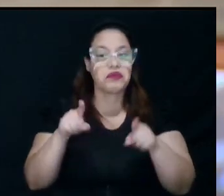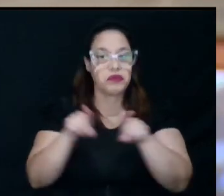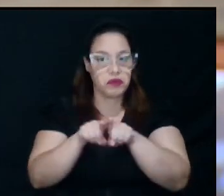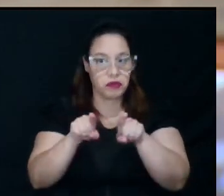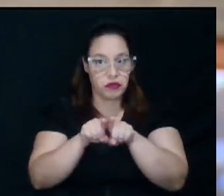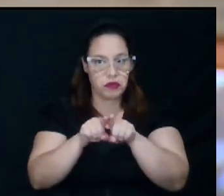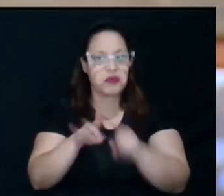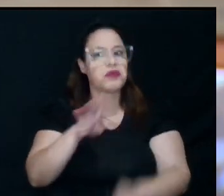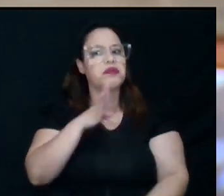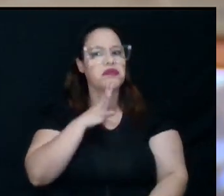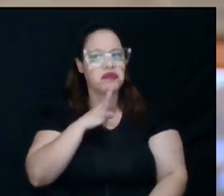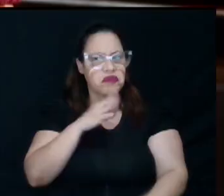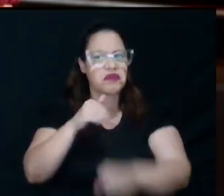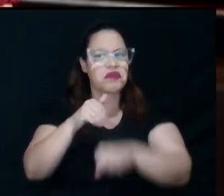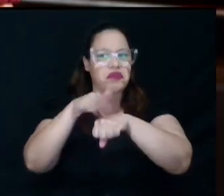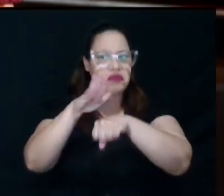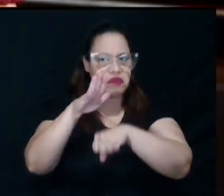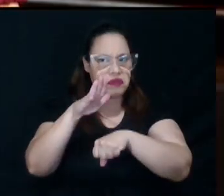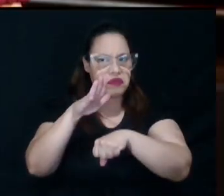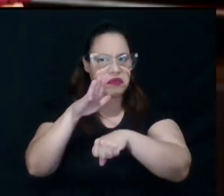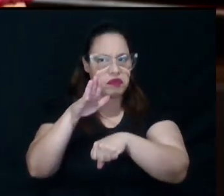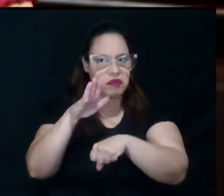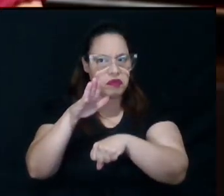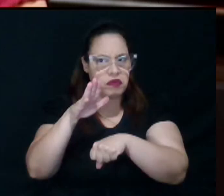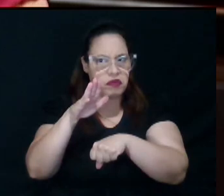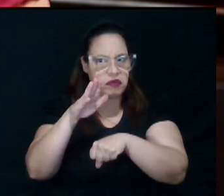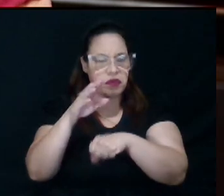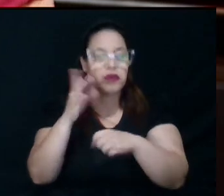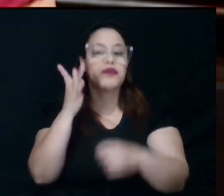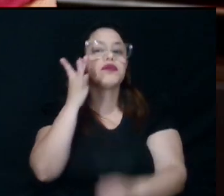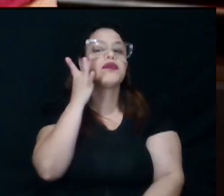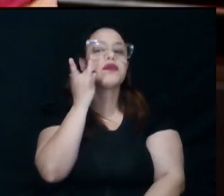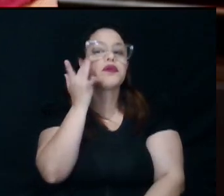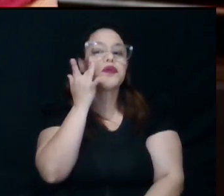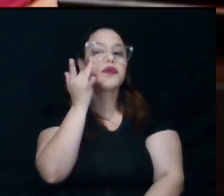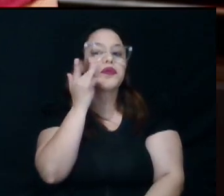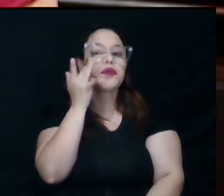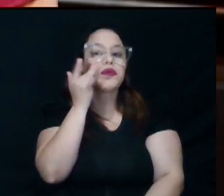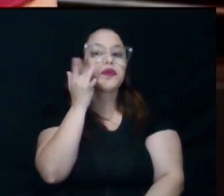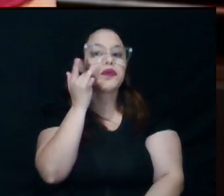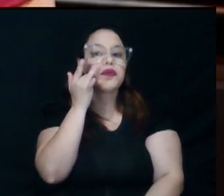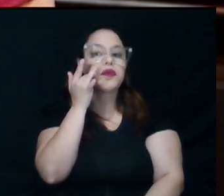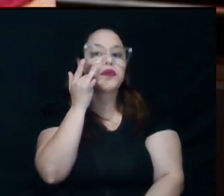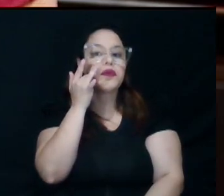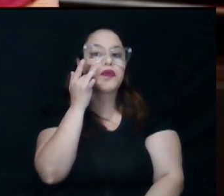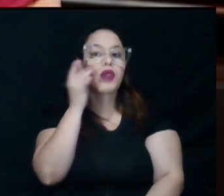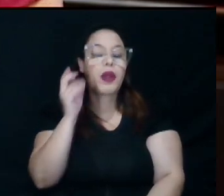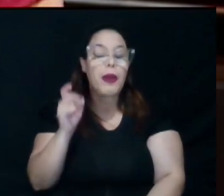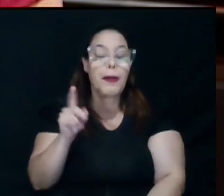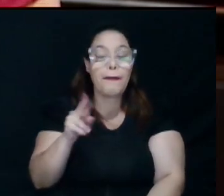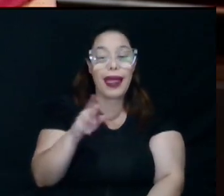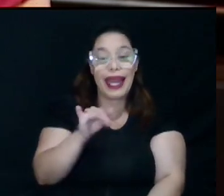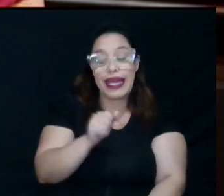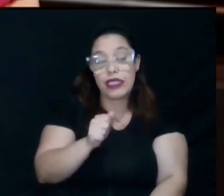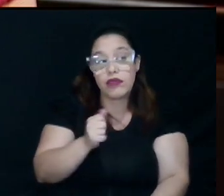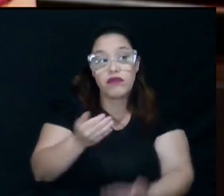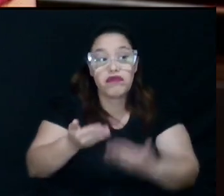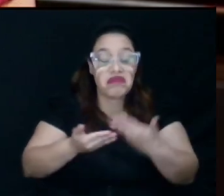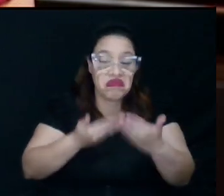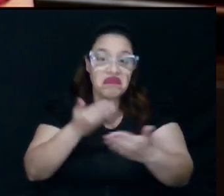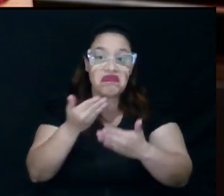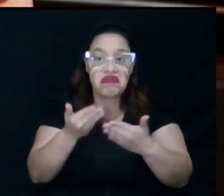as peças mais famosas. A programação inclui ainda palestras e ensaios didáticos com a